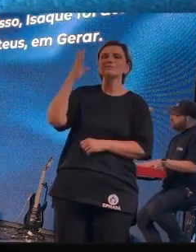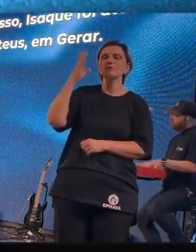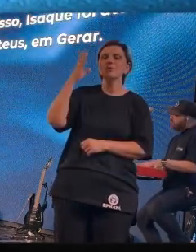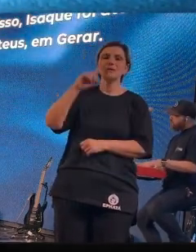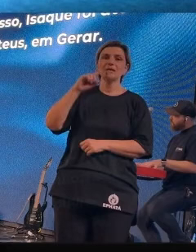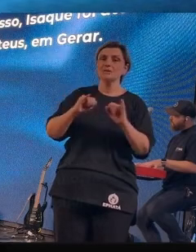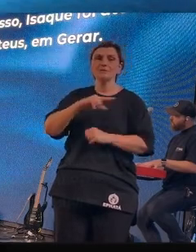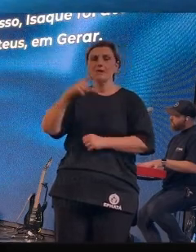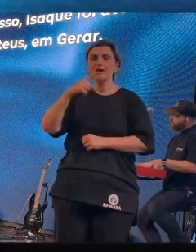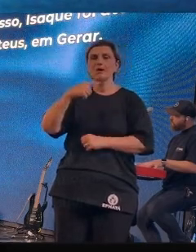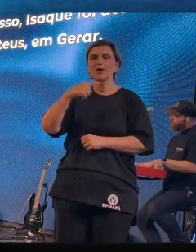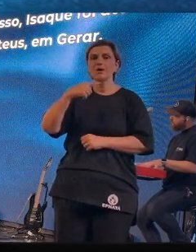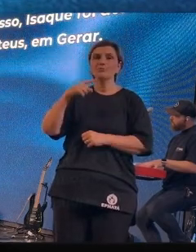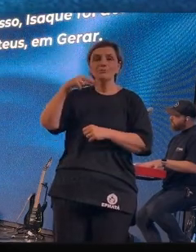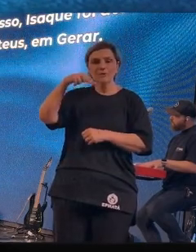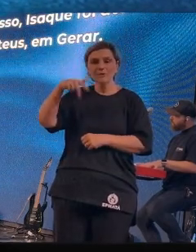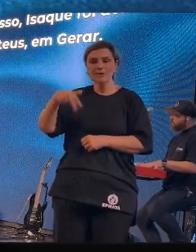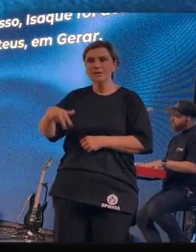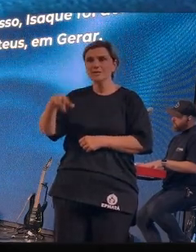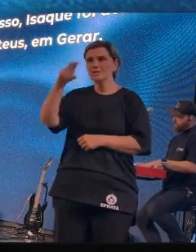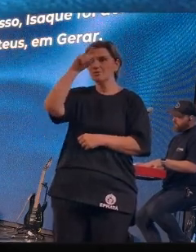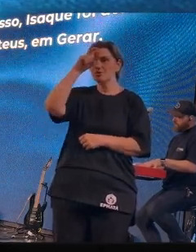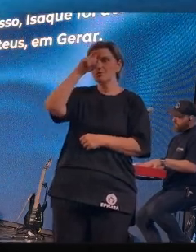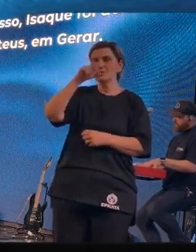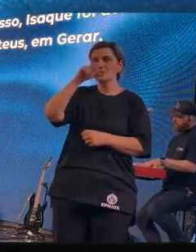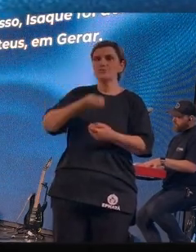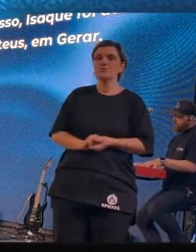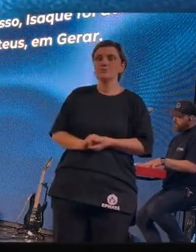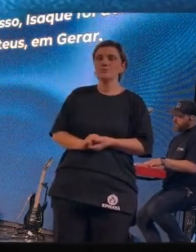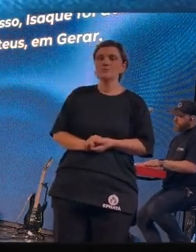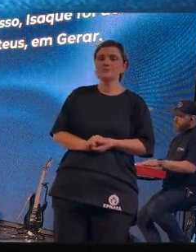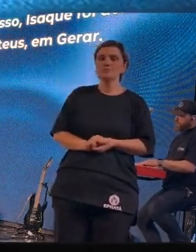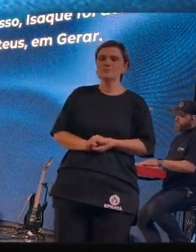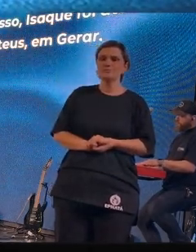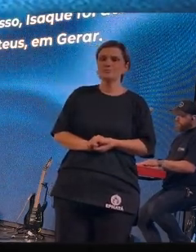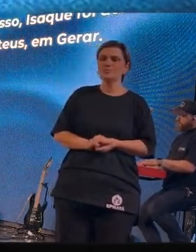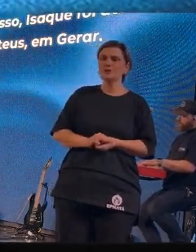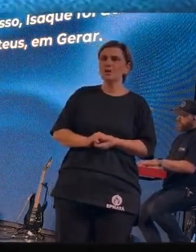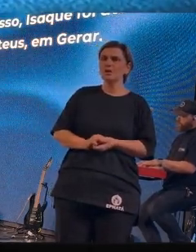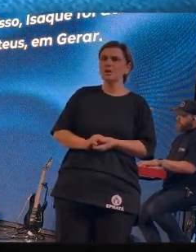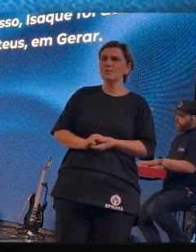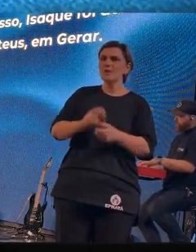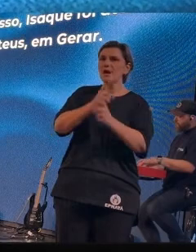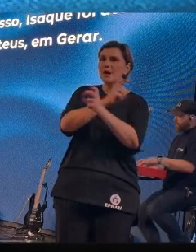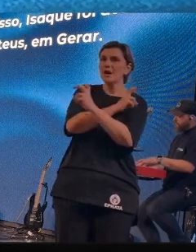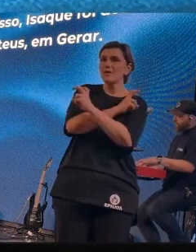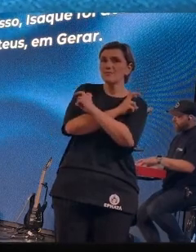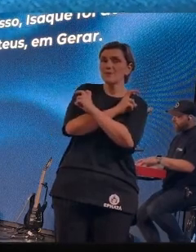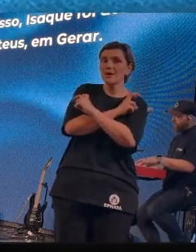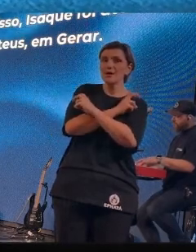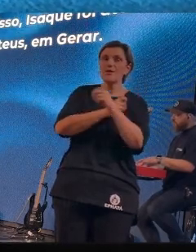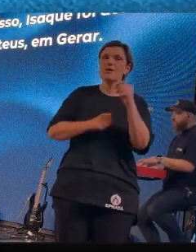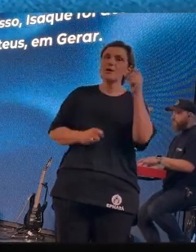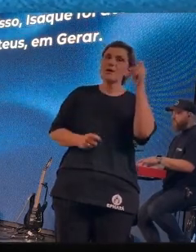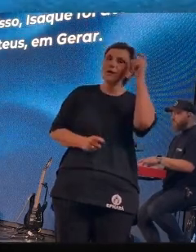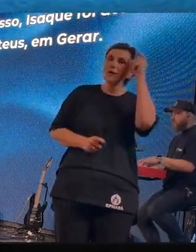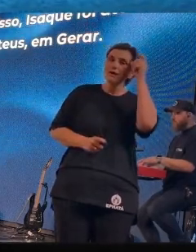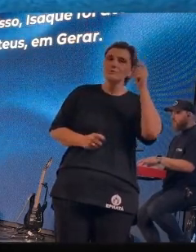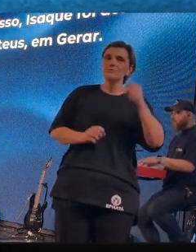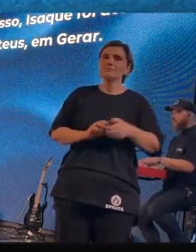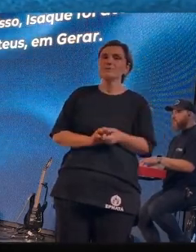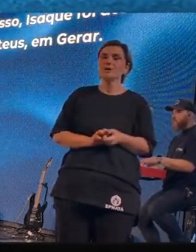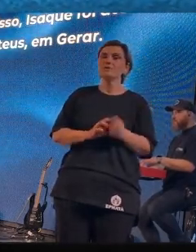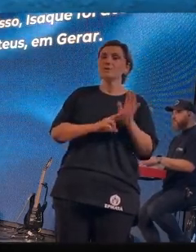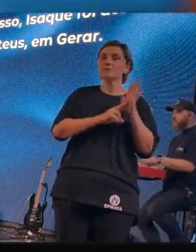o Egito, dentro de uma narrativa bíblica, nós sabemos que representa o mundo. Faraó representa o diabo. O Egito, para nós que